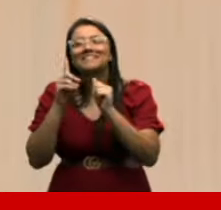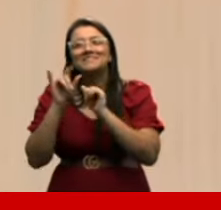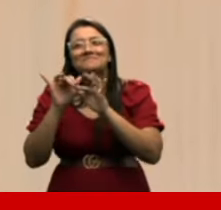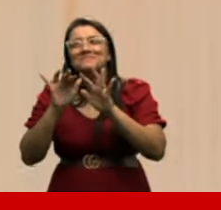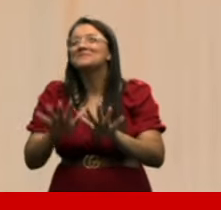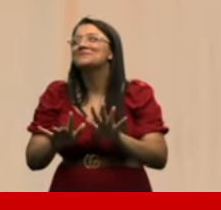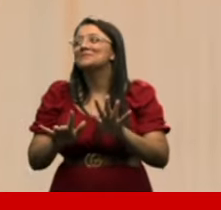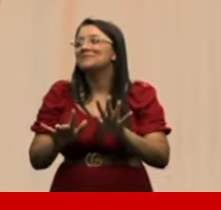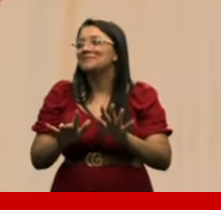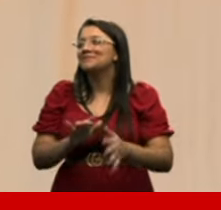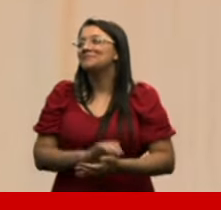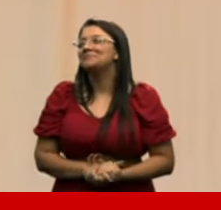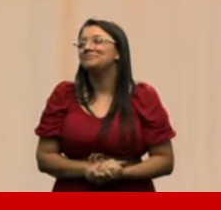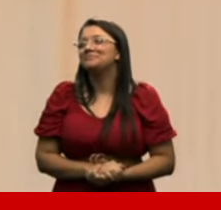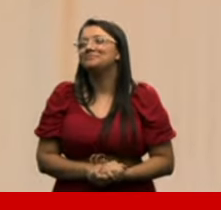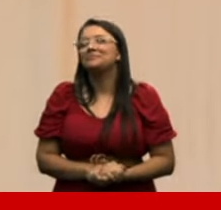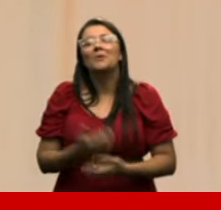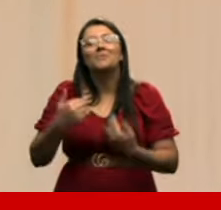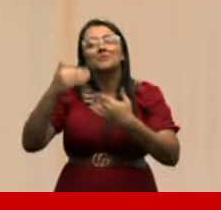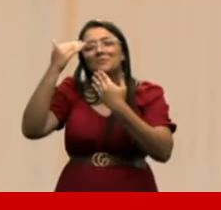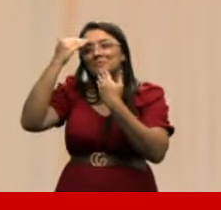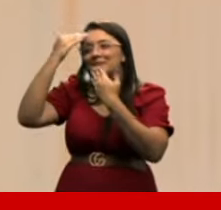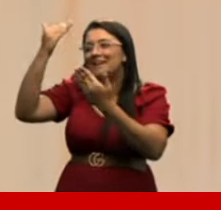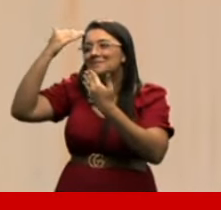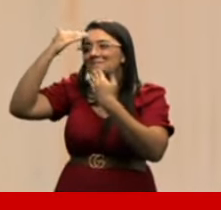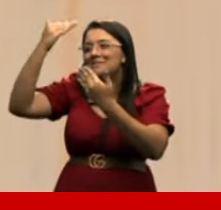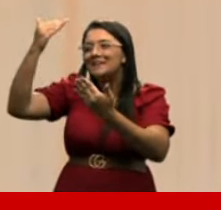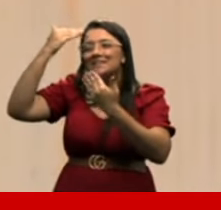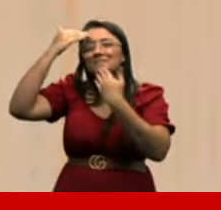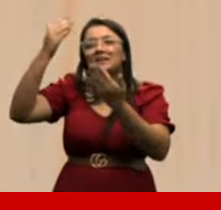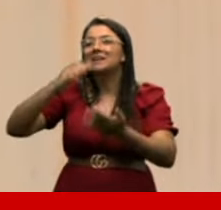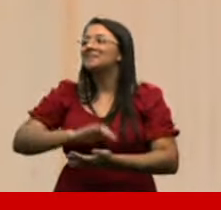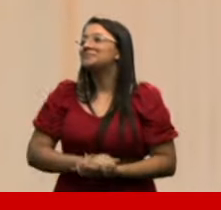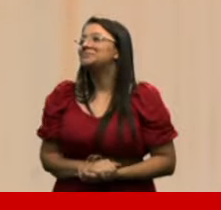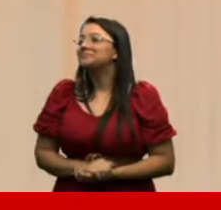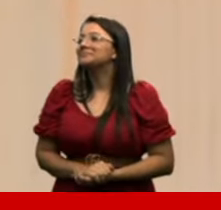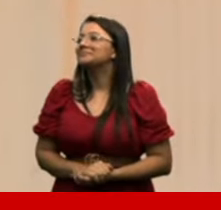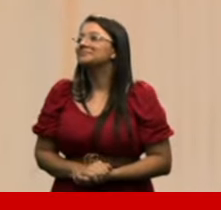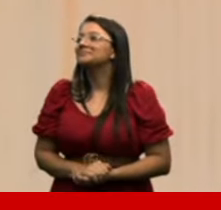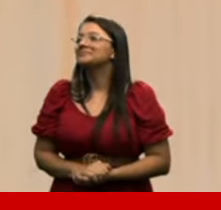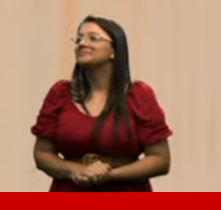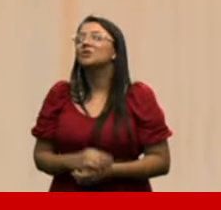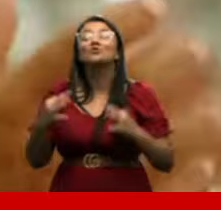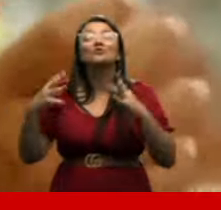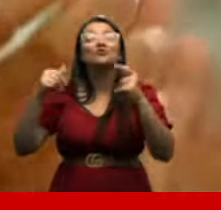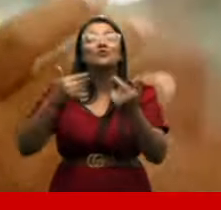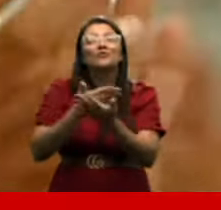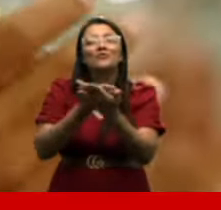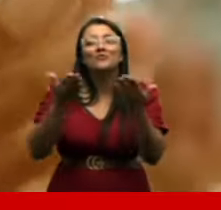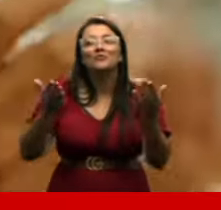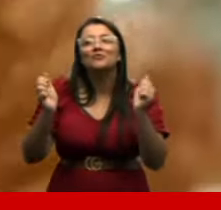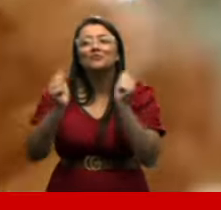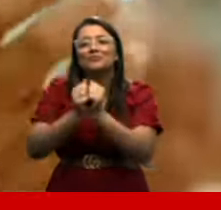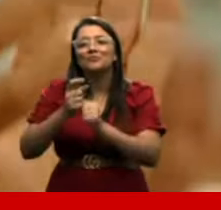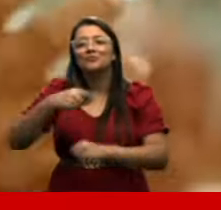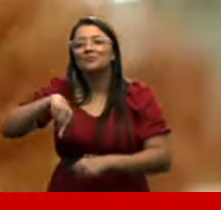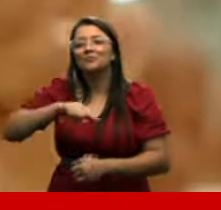abençoe cada um de vocês. Obrigada, obrigada pela presença de todos vocês aqui